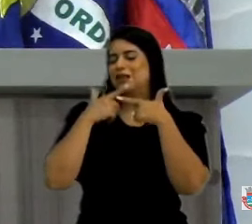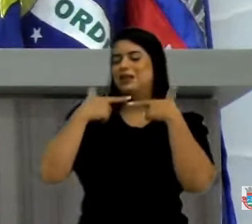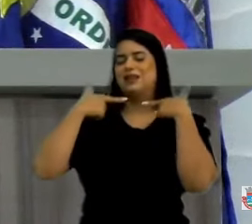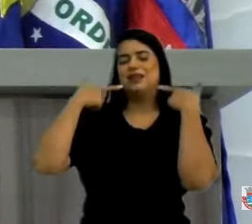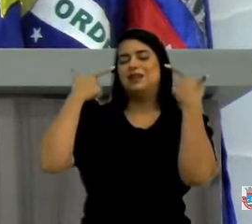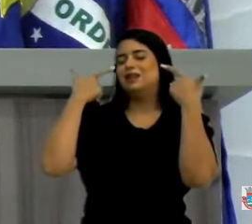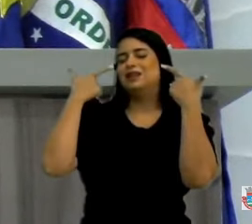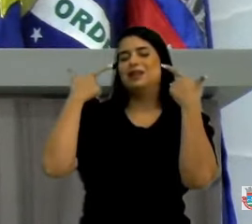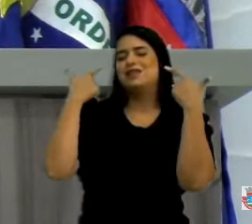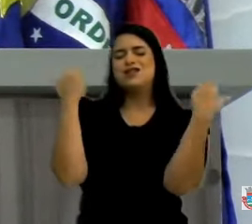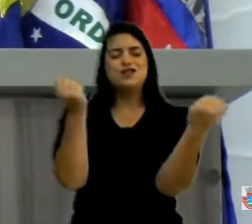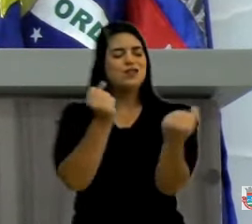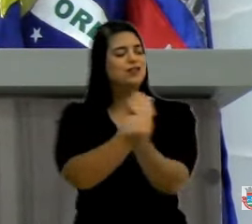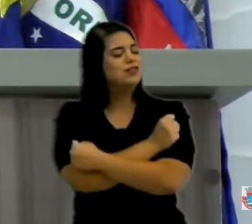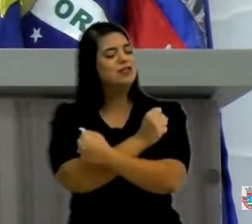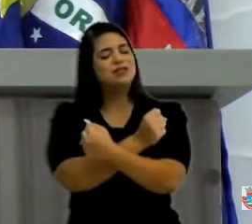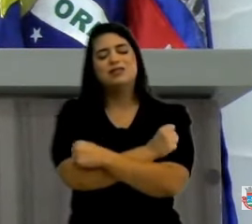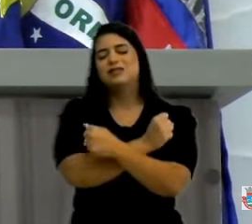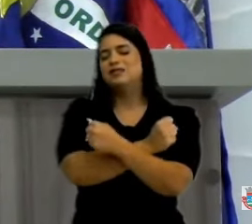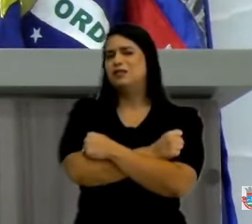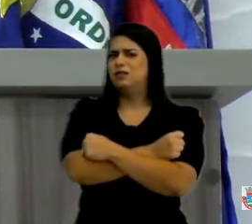orelha, o abraço.